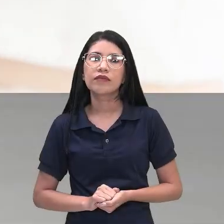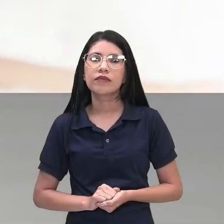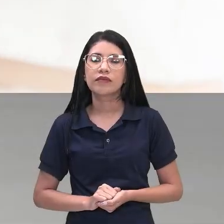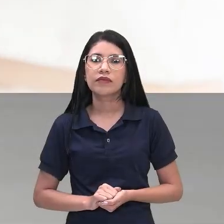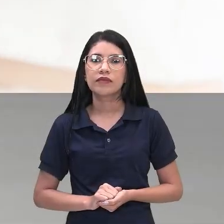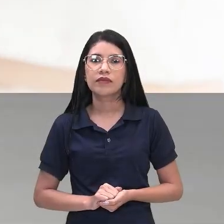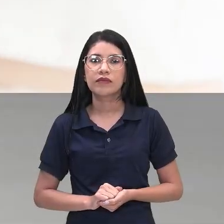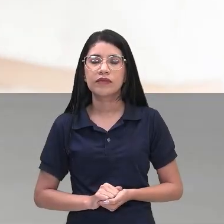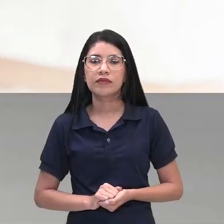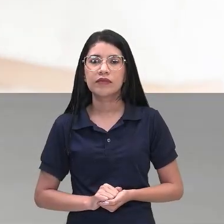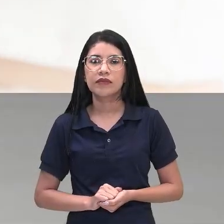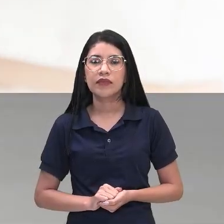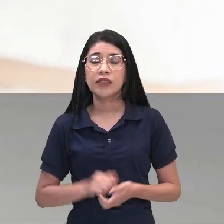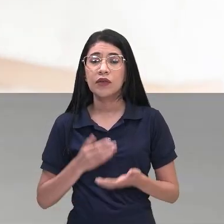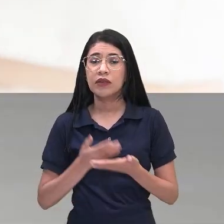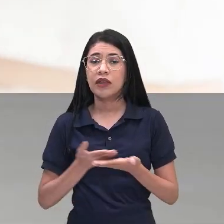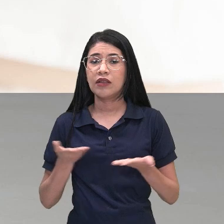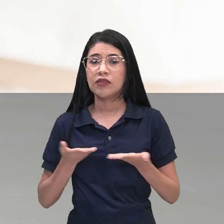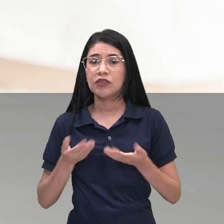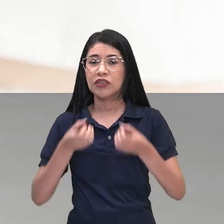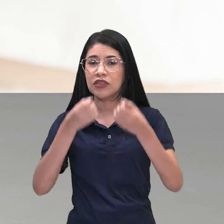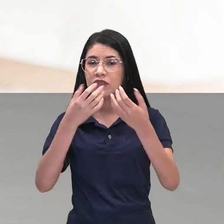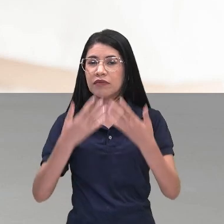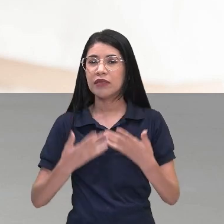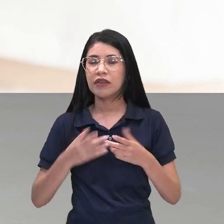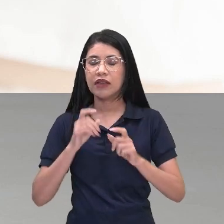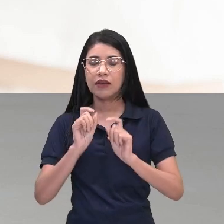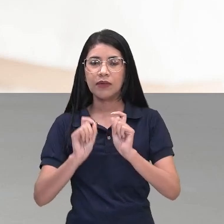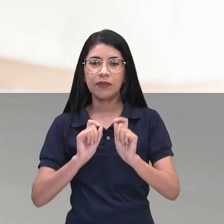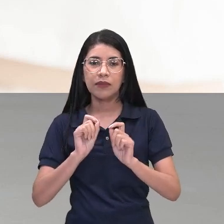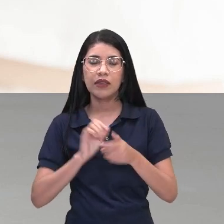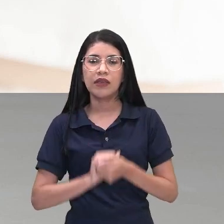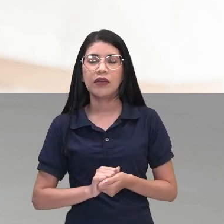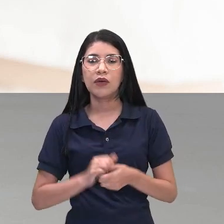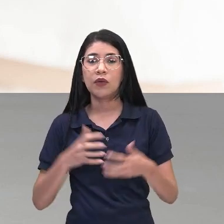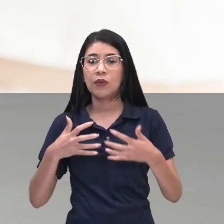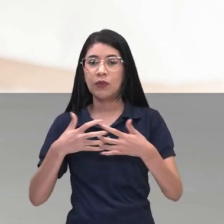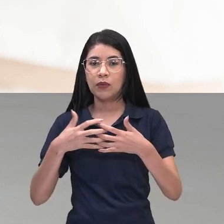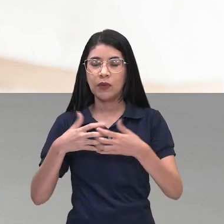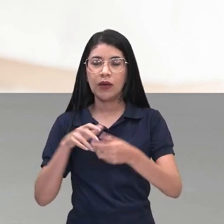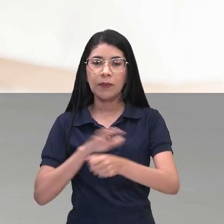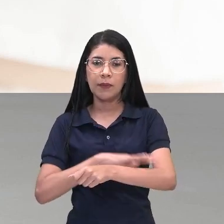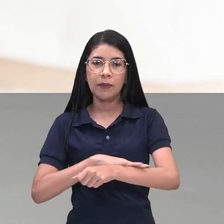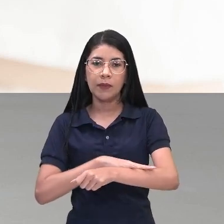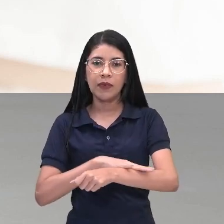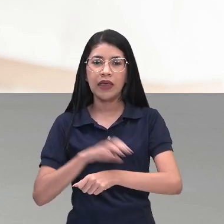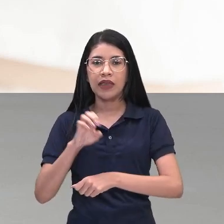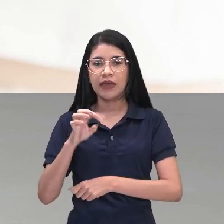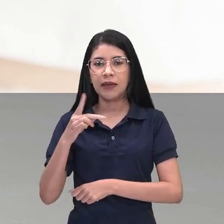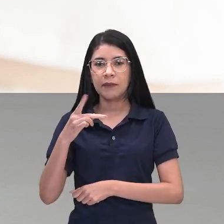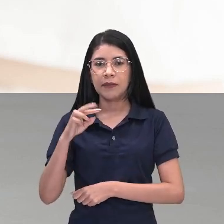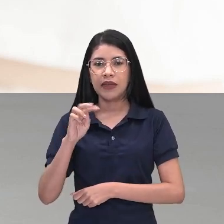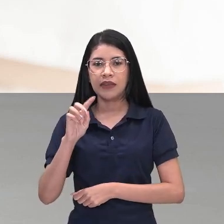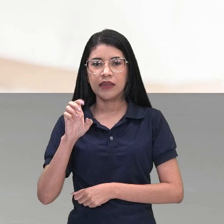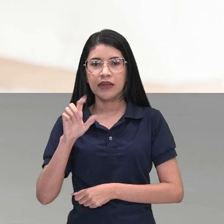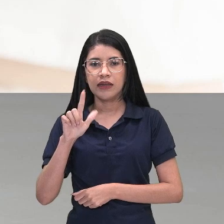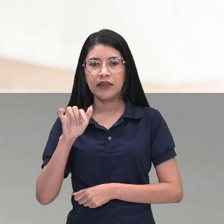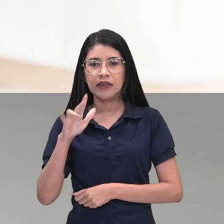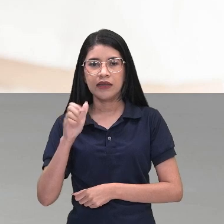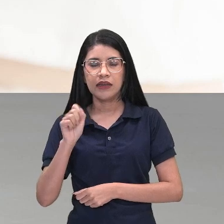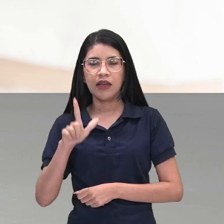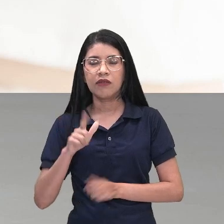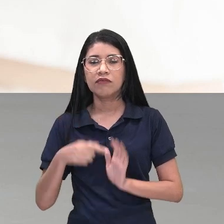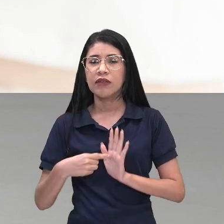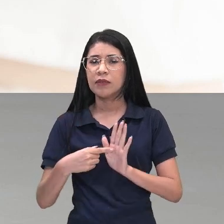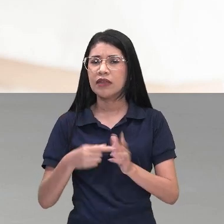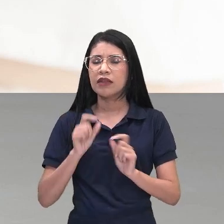Muito bem, na nossa aula a gente vai estudar um pouco mais ali sobre o tecido epitelial, né? E a gente começa ali trazendo